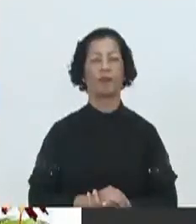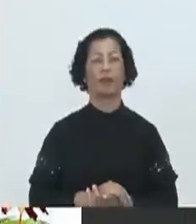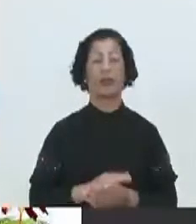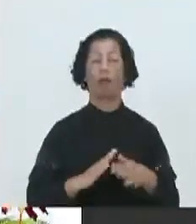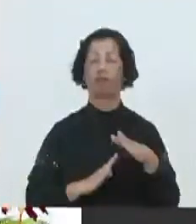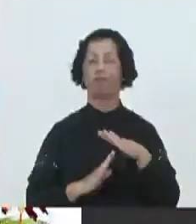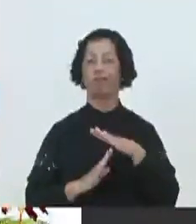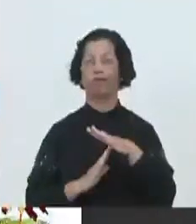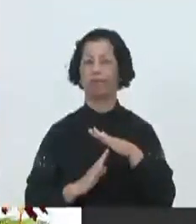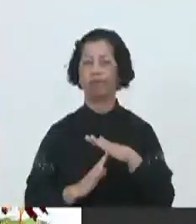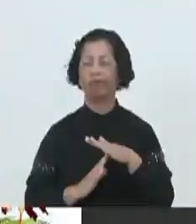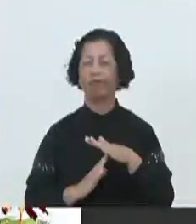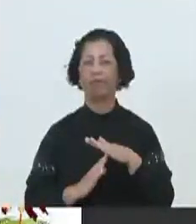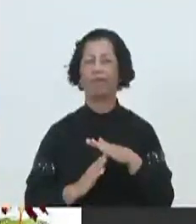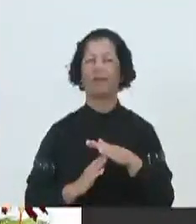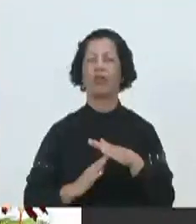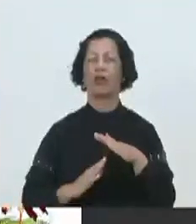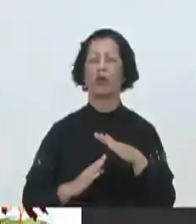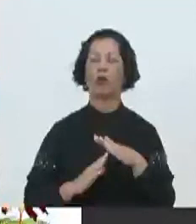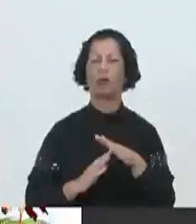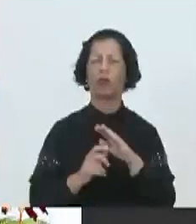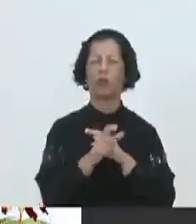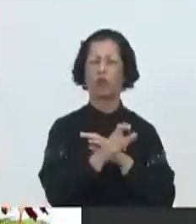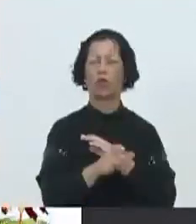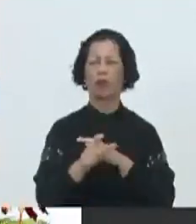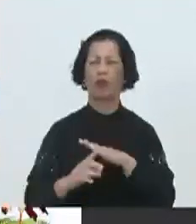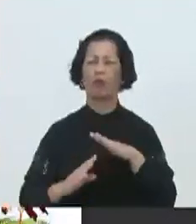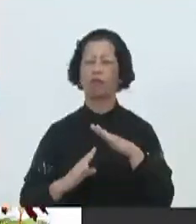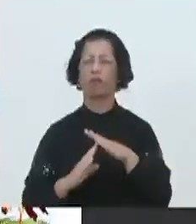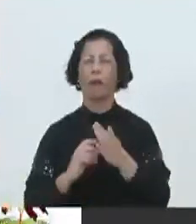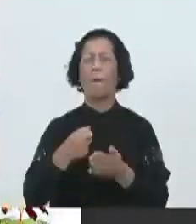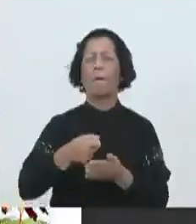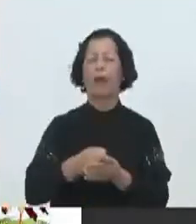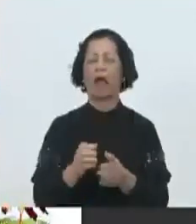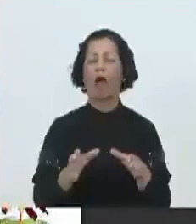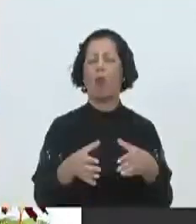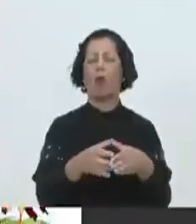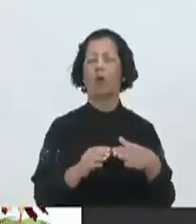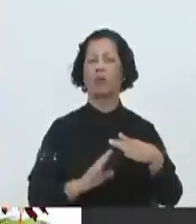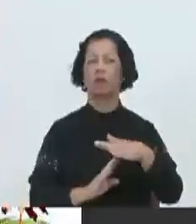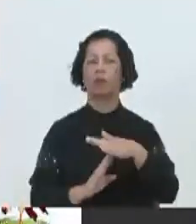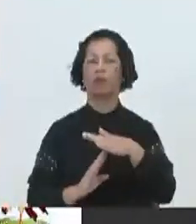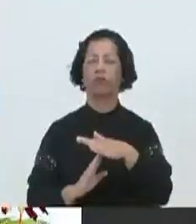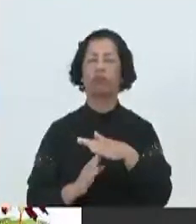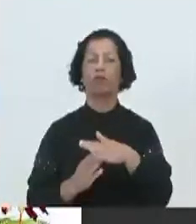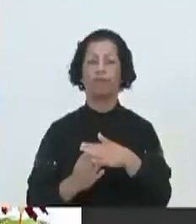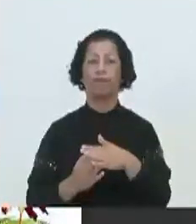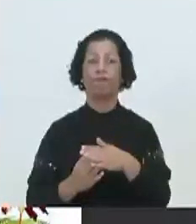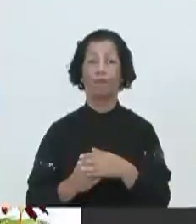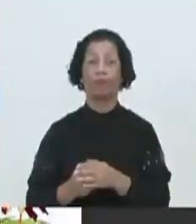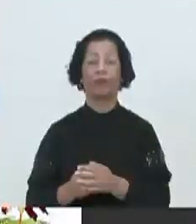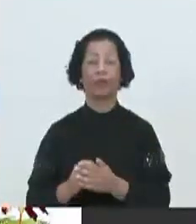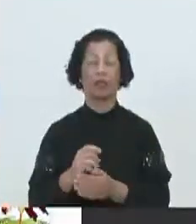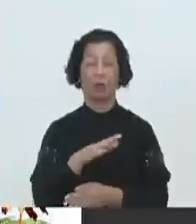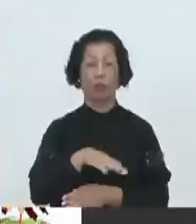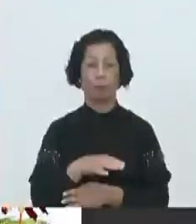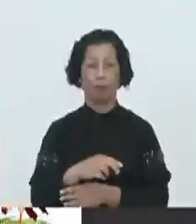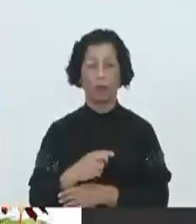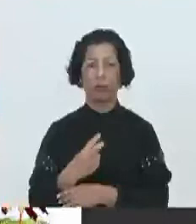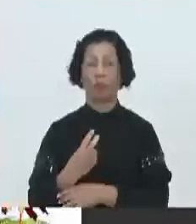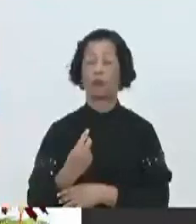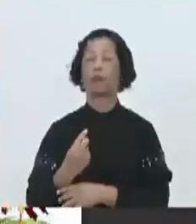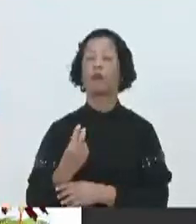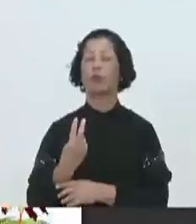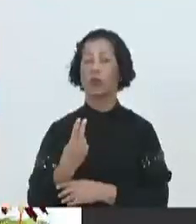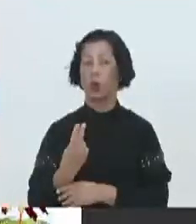o primeiro deles o limite com pessoal a gente parte aqui de uma despesa bruta com pessoal de 2.3